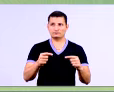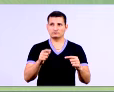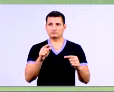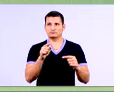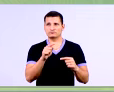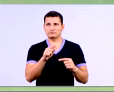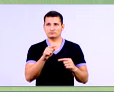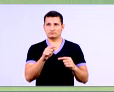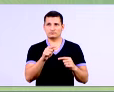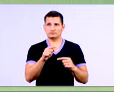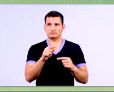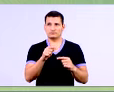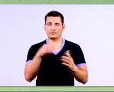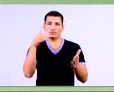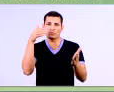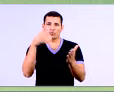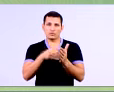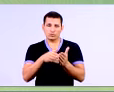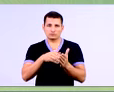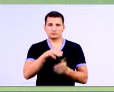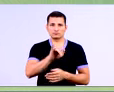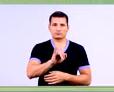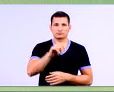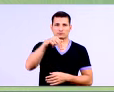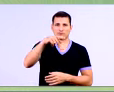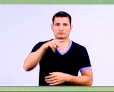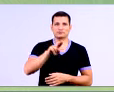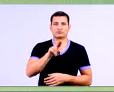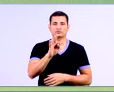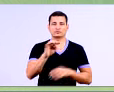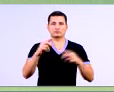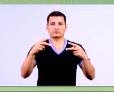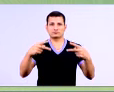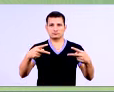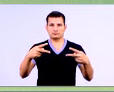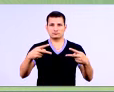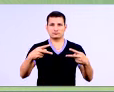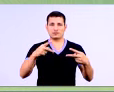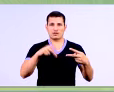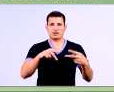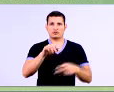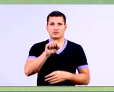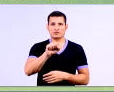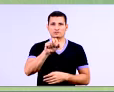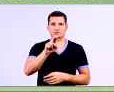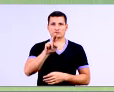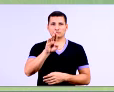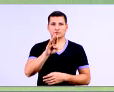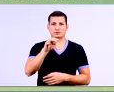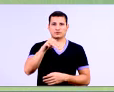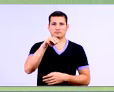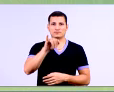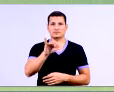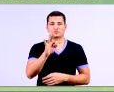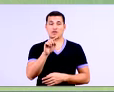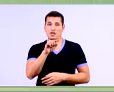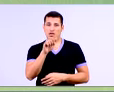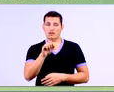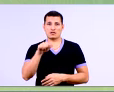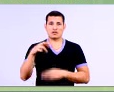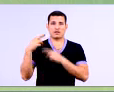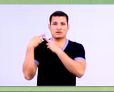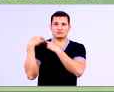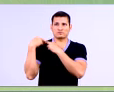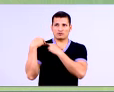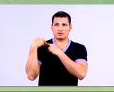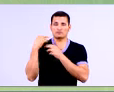nós temos o último input, que é o input do tipo submit. Esse input ele é responsável por